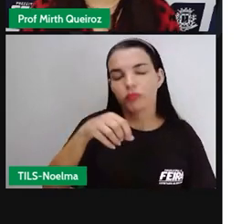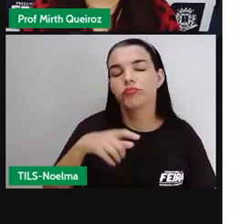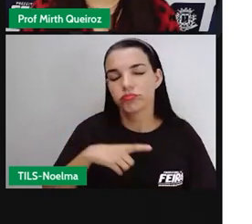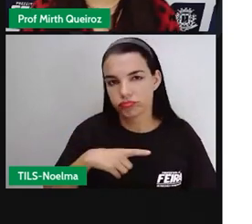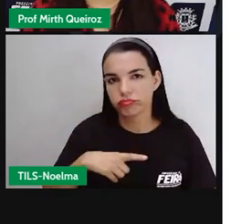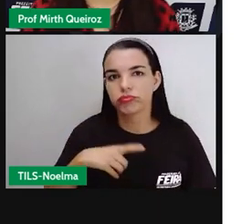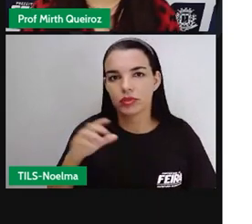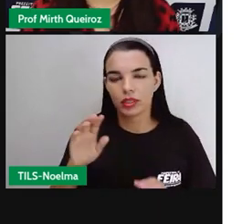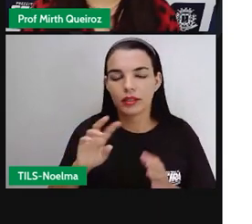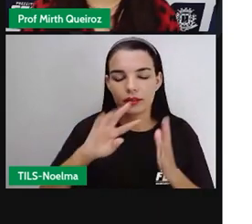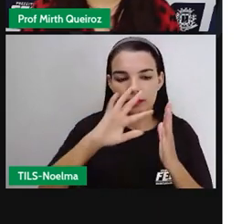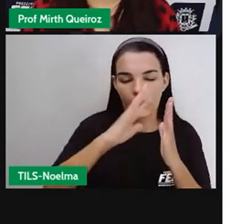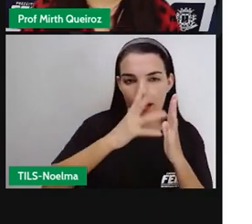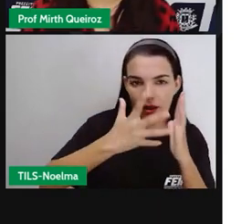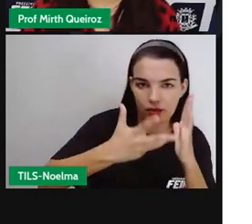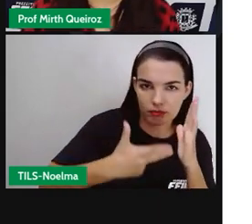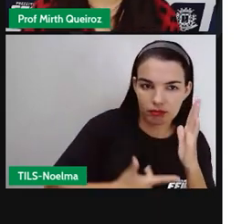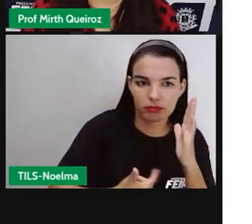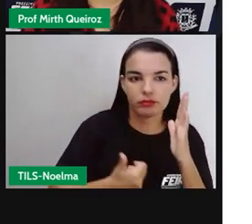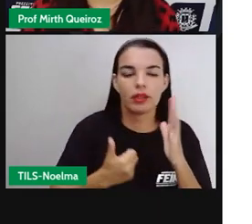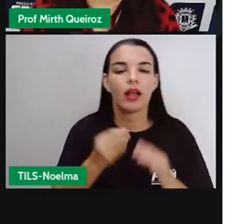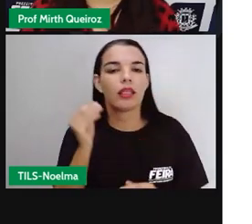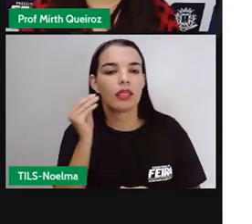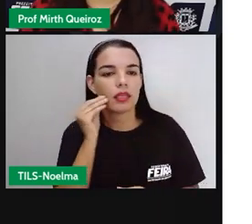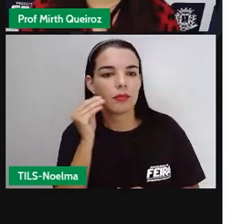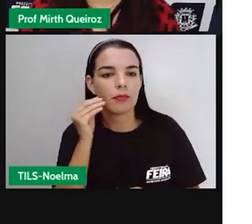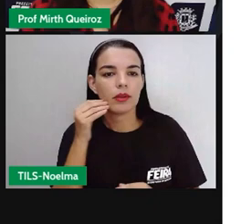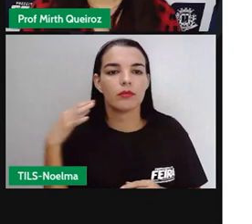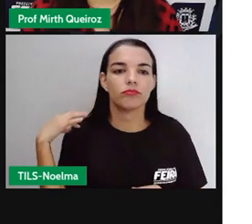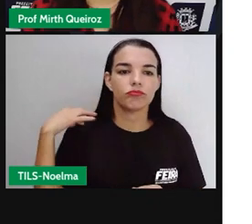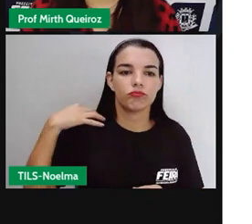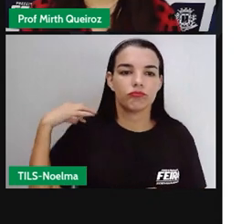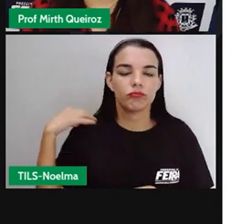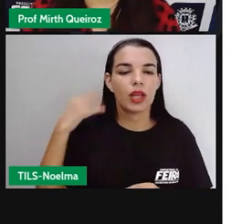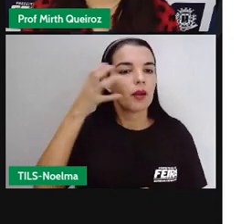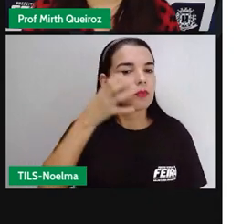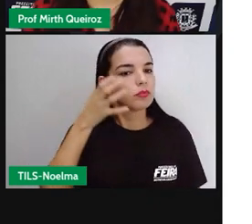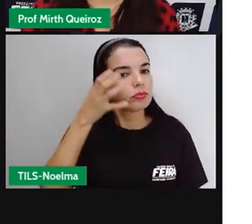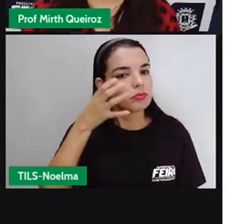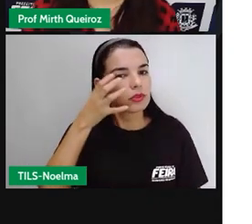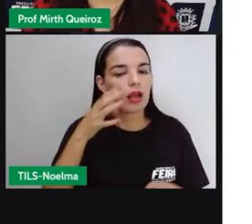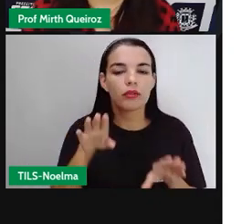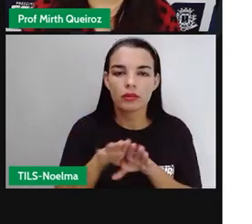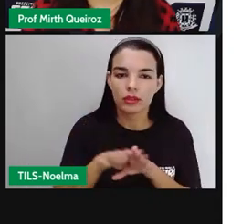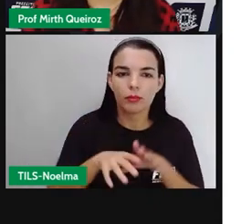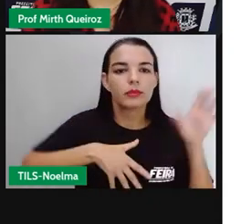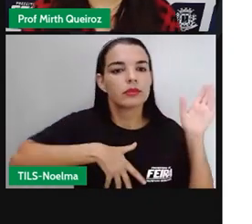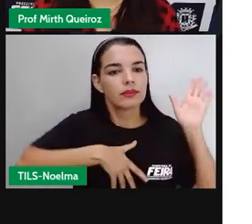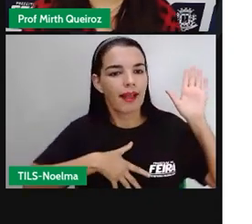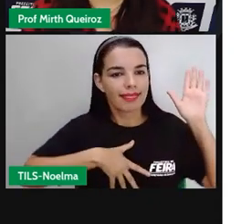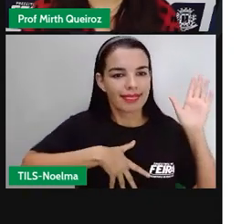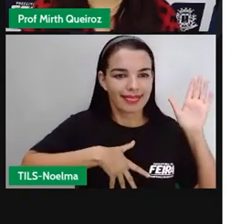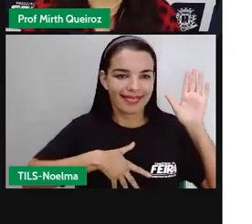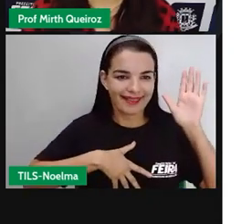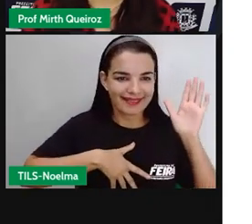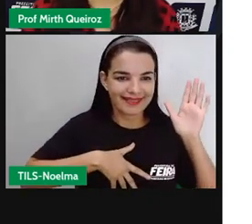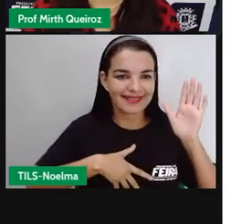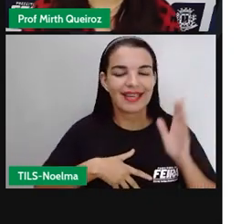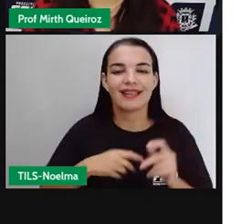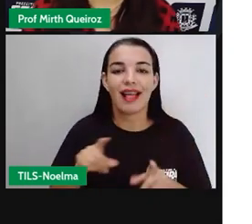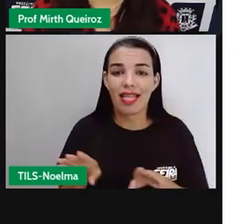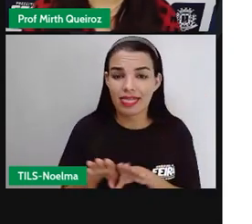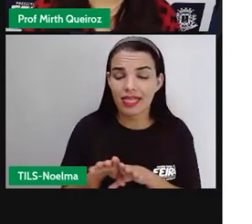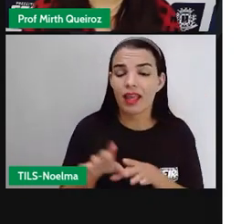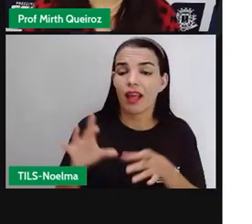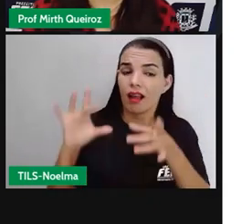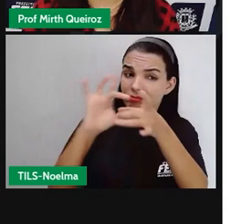seja classificado também como um estilo musical. Então, além de estilo musical, é também um estilo de dança e tem muita